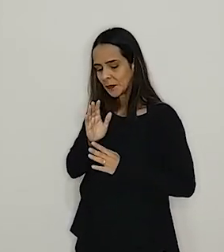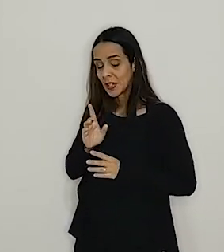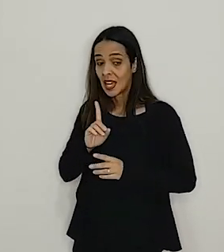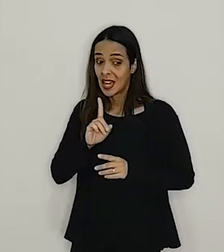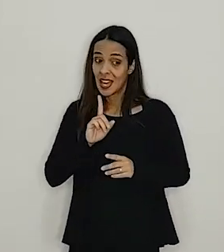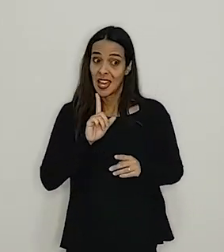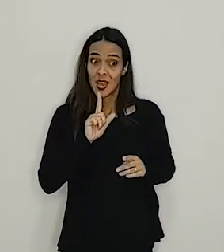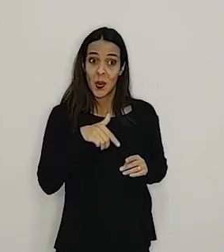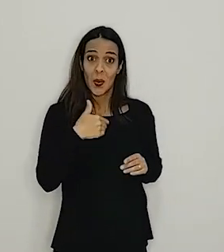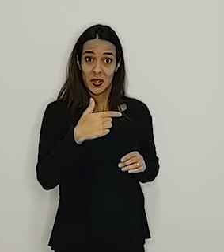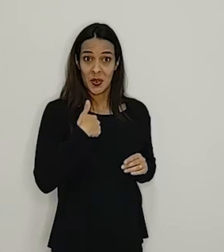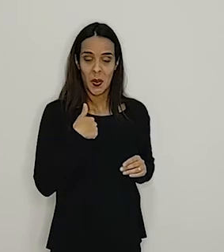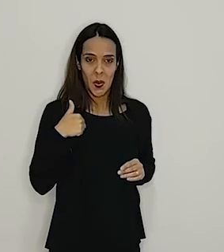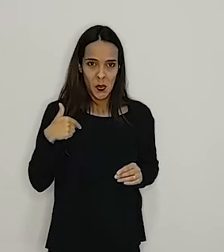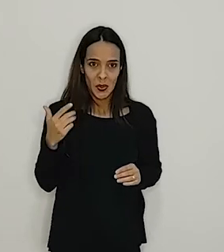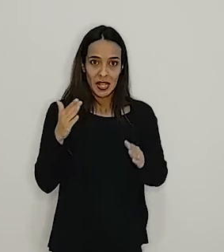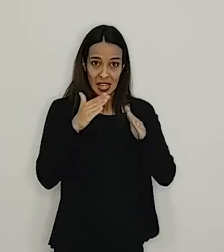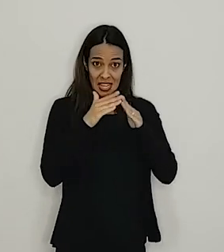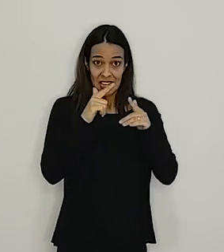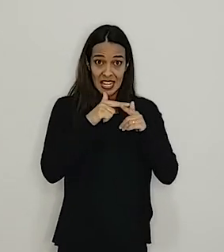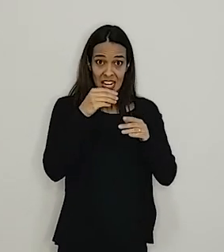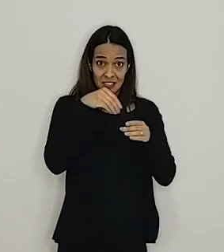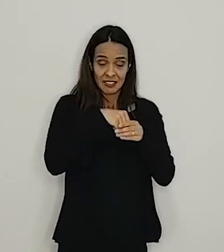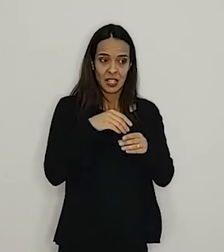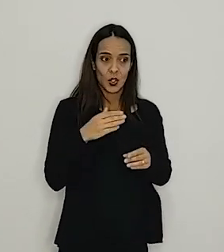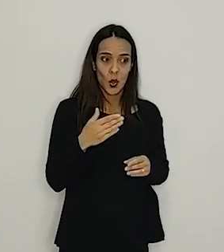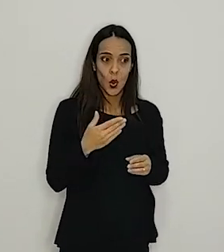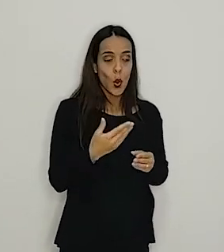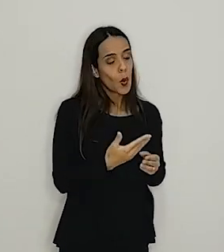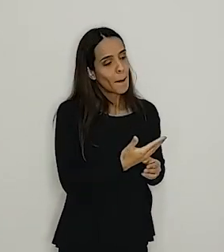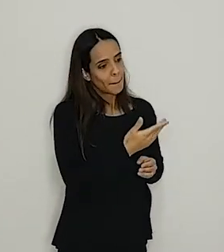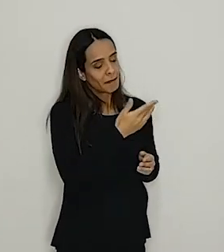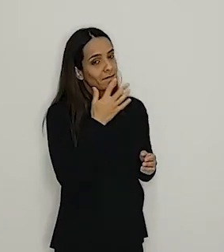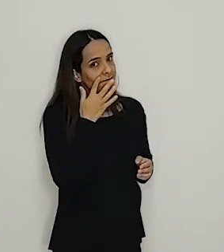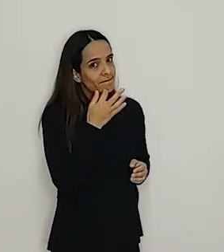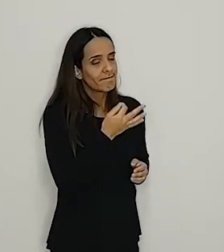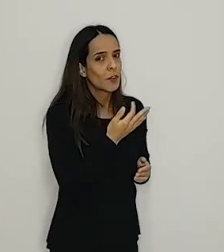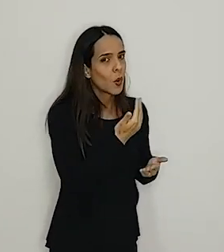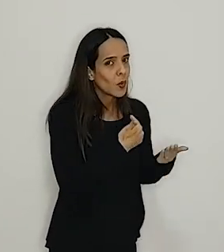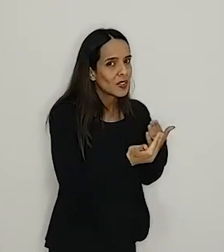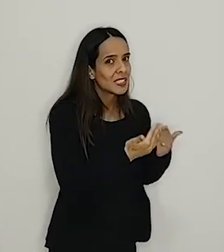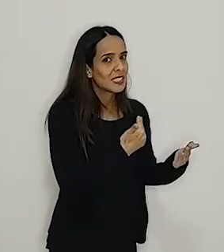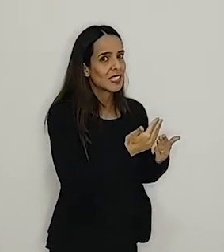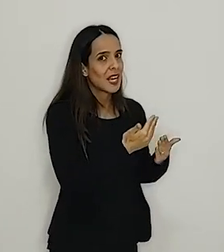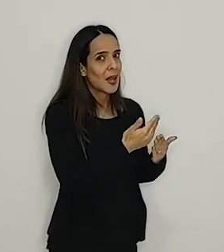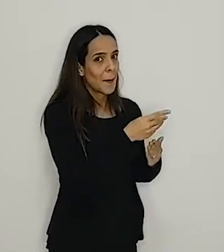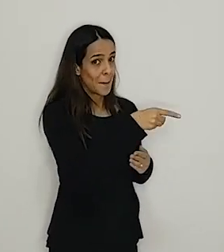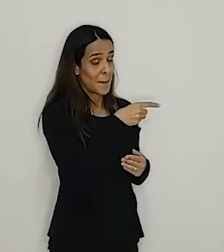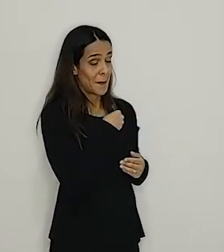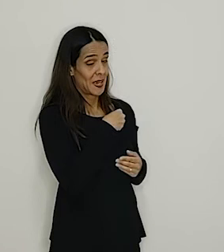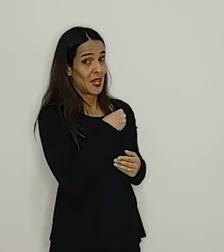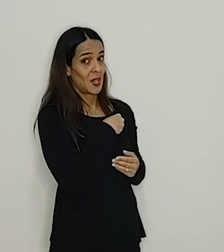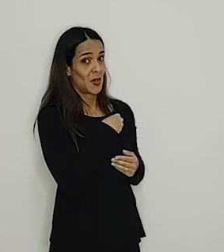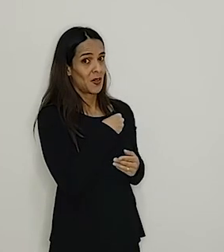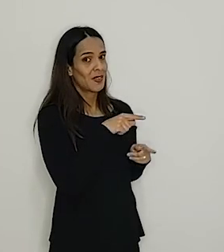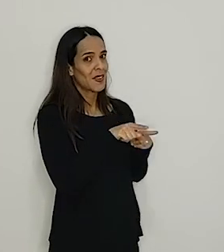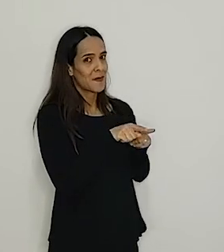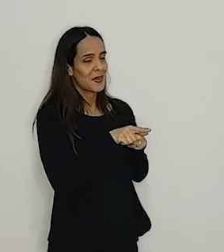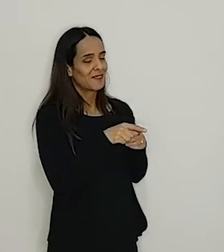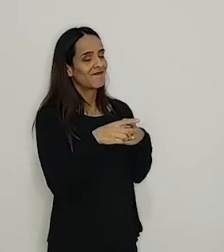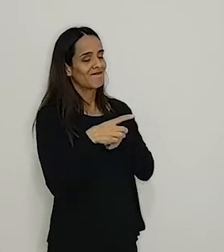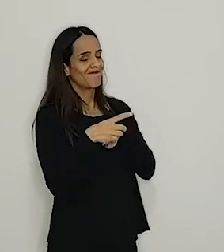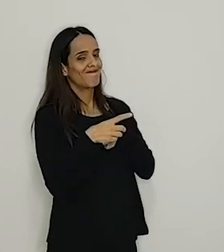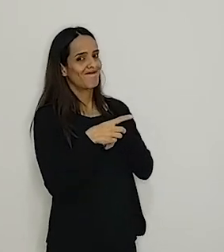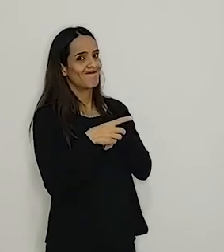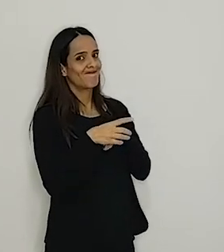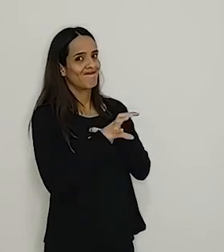aquele pecador dentro da igreja, eu consiga escutar com o mesmo coração contrito e compungido.